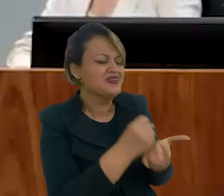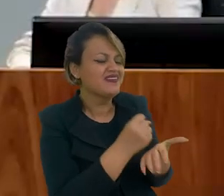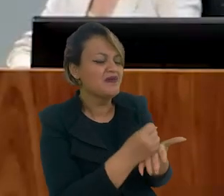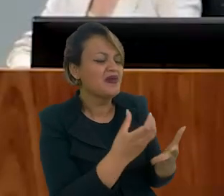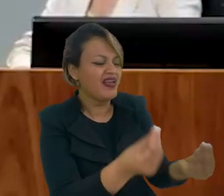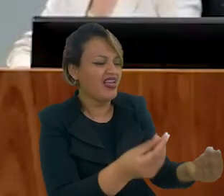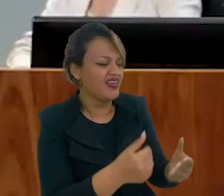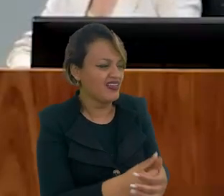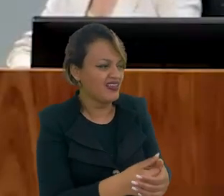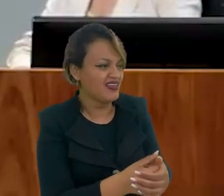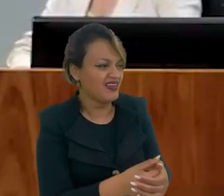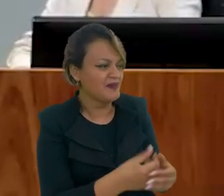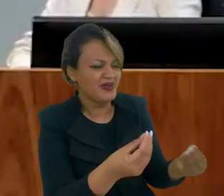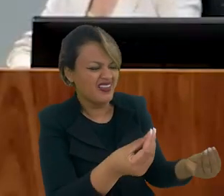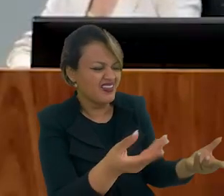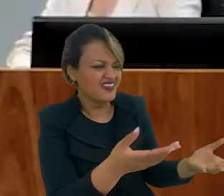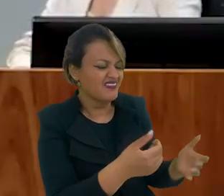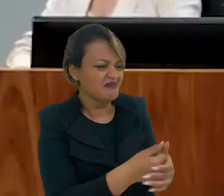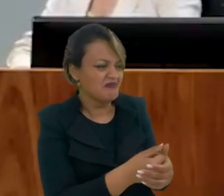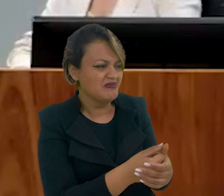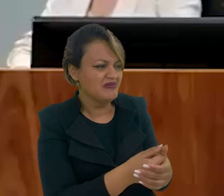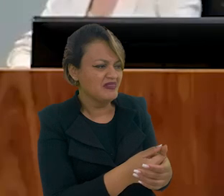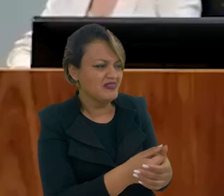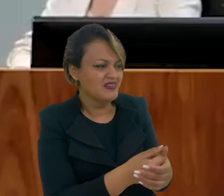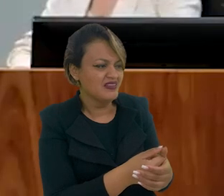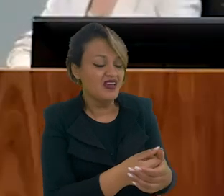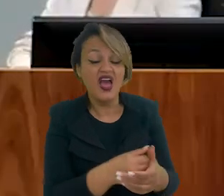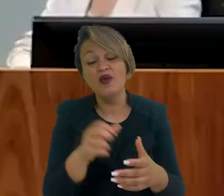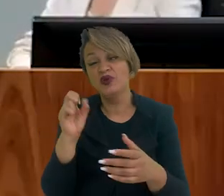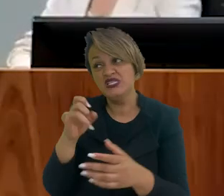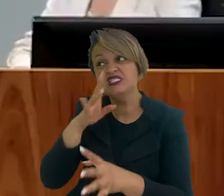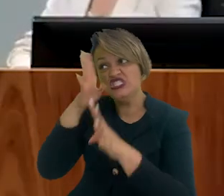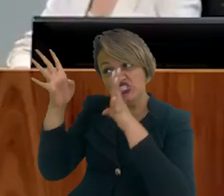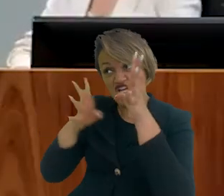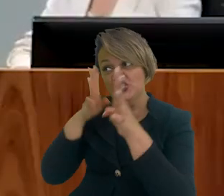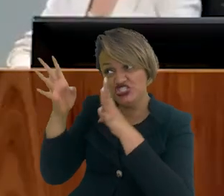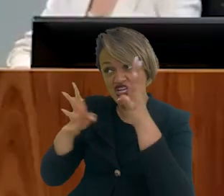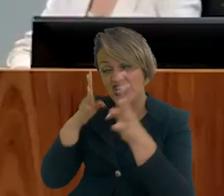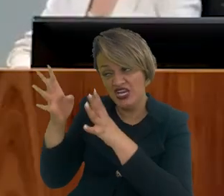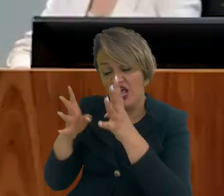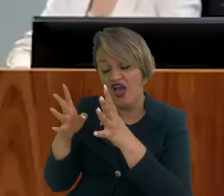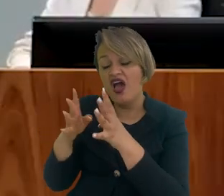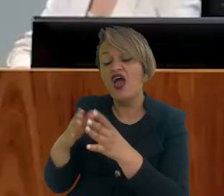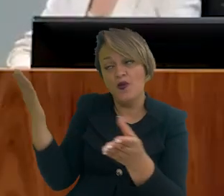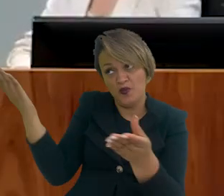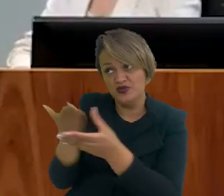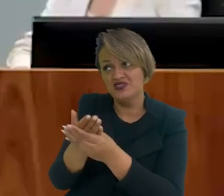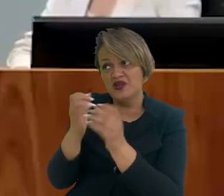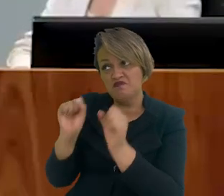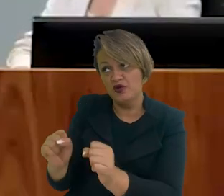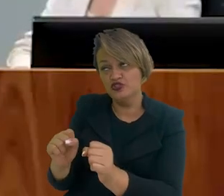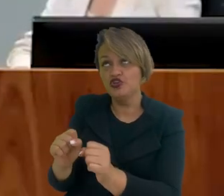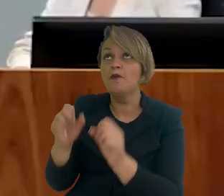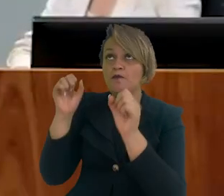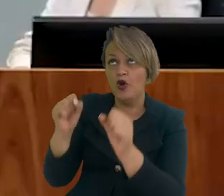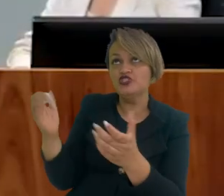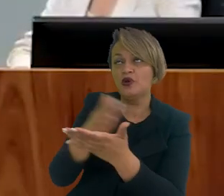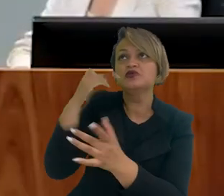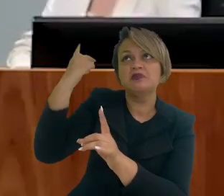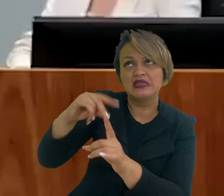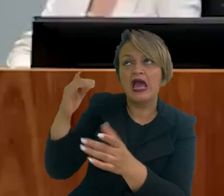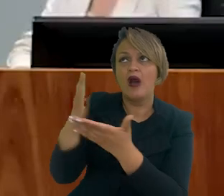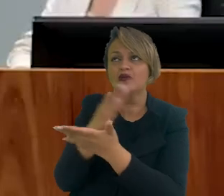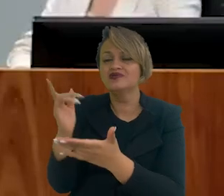honesto como é que vocês vão levar a efetividade esse contrato né assim tipo assim efetividade assim porque lesão corporal né